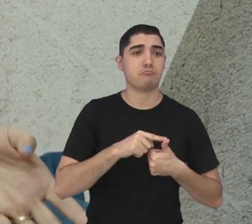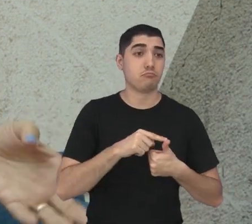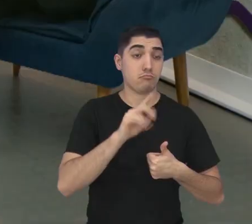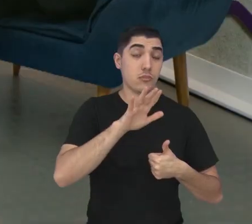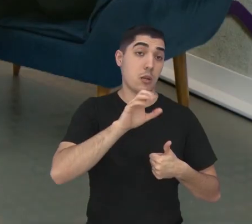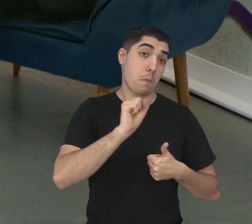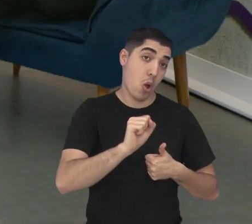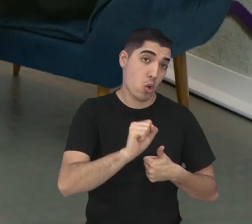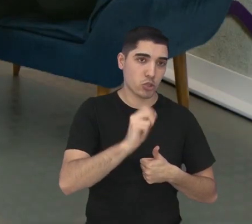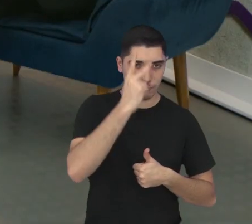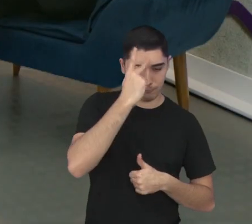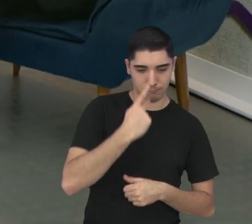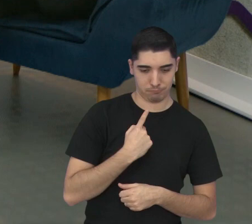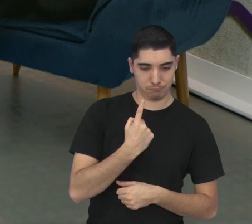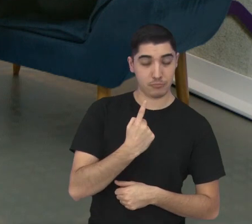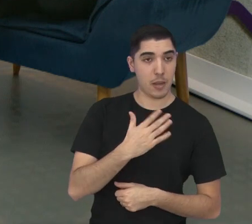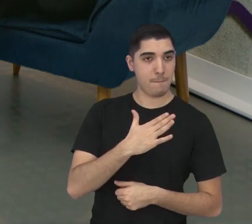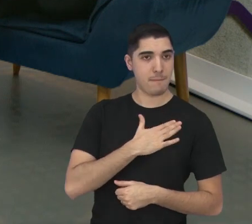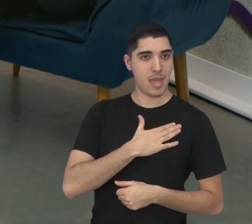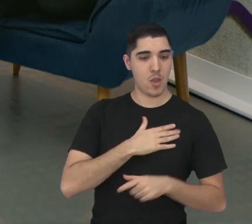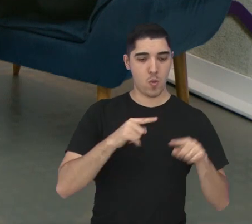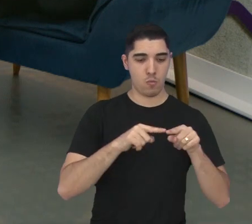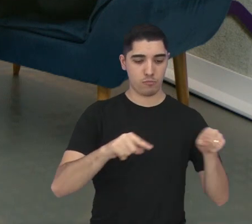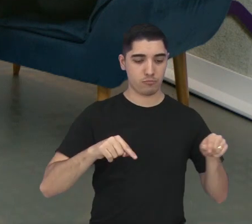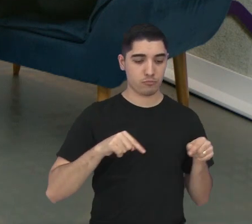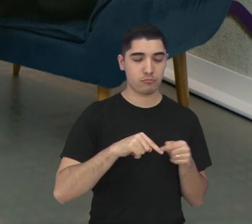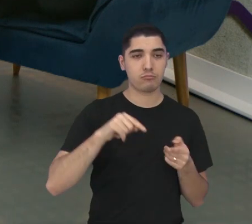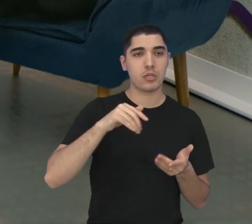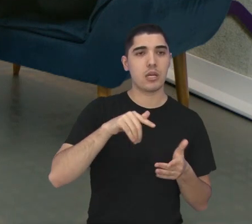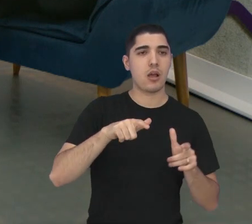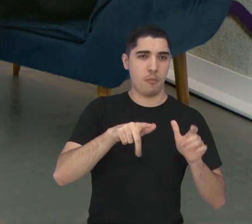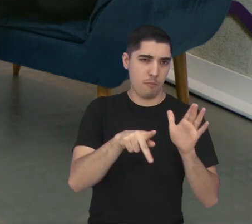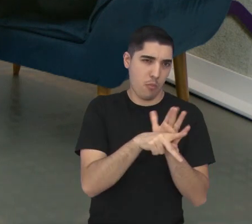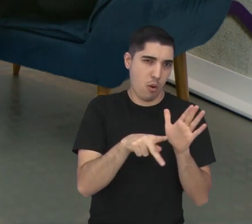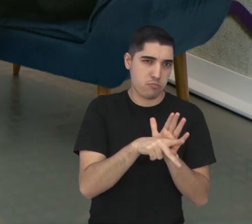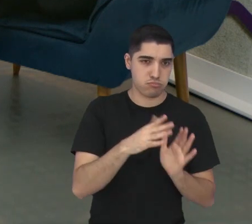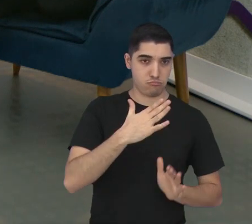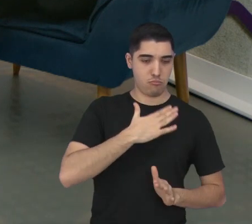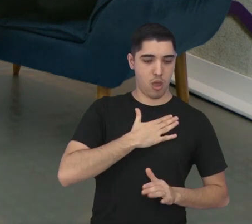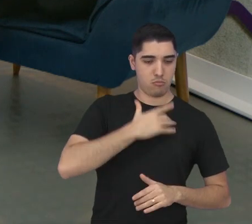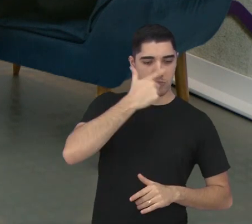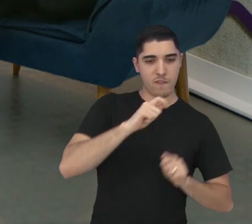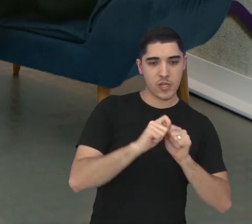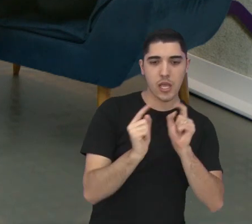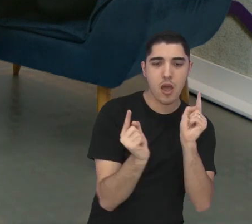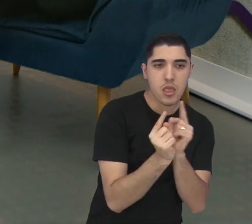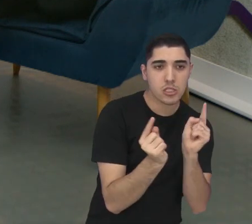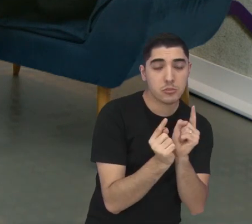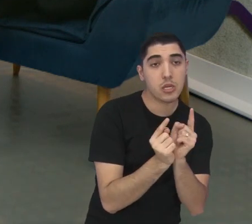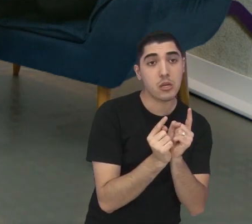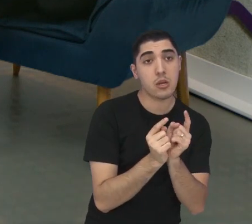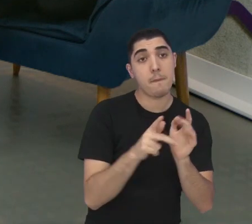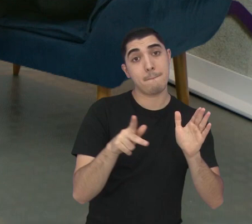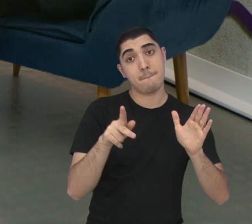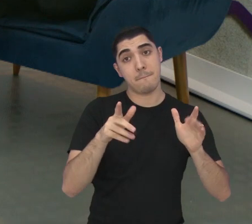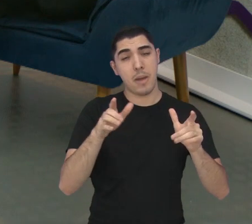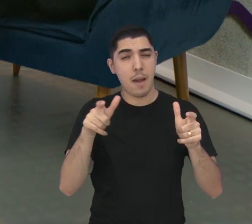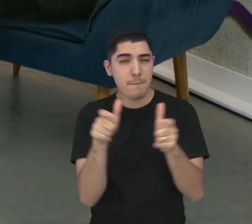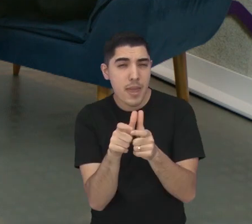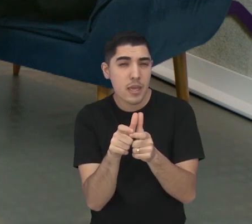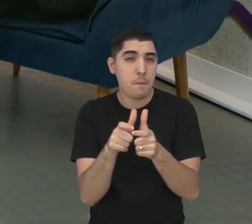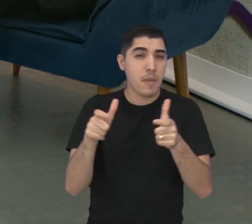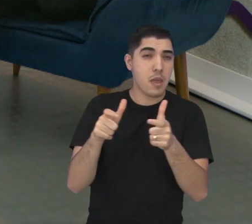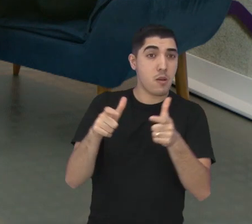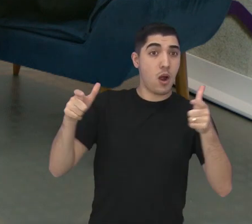prática mais individual, no sentido de ter o seu escritório, trabalhar com assessoria e consultoria para grandes, pequenas,